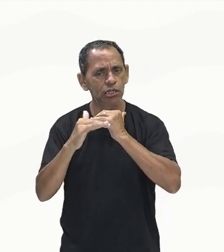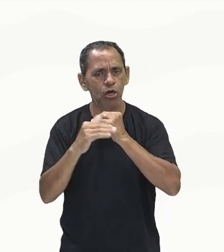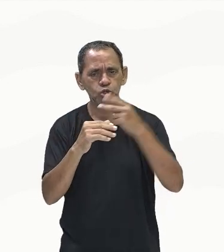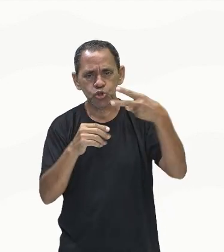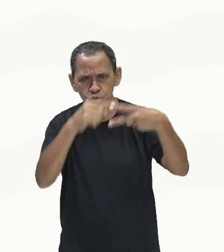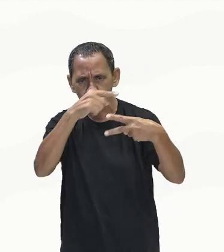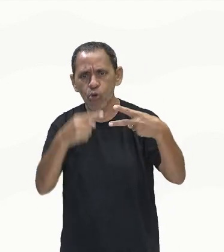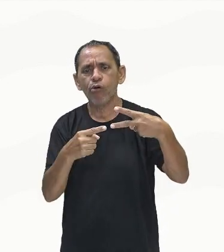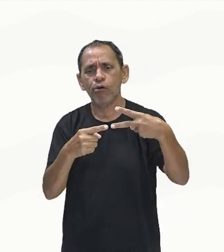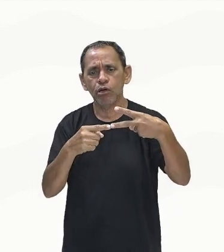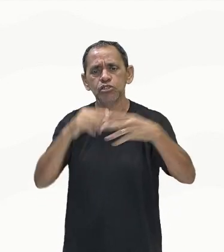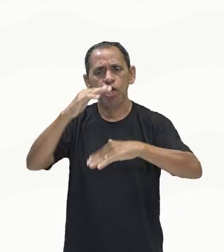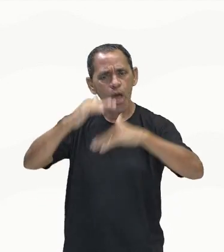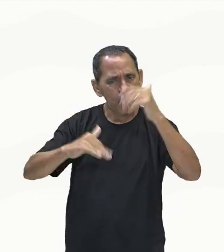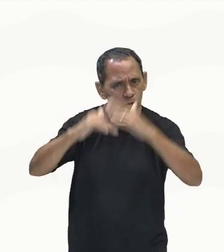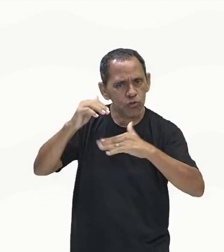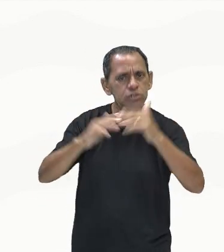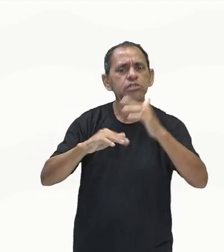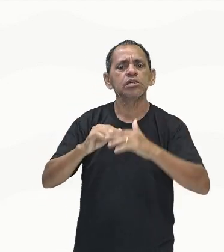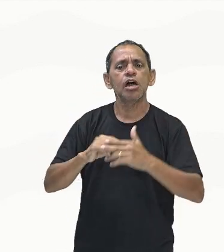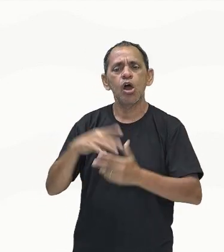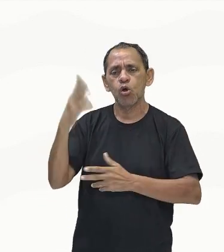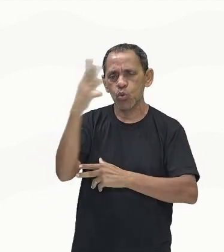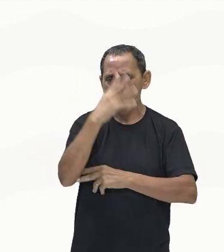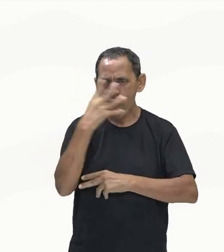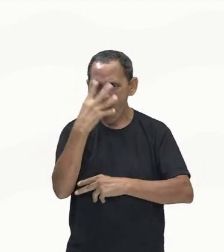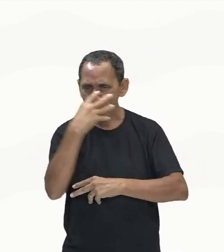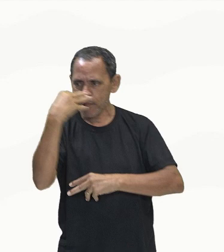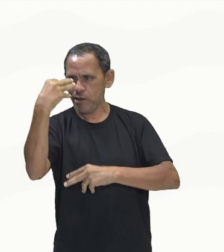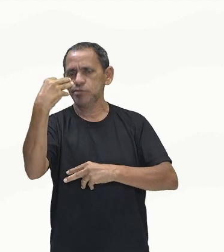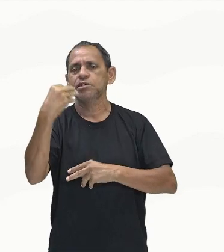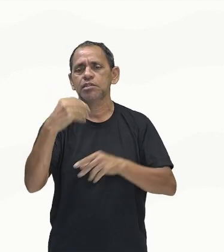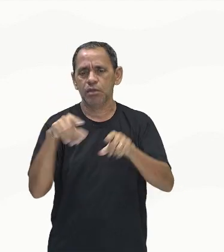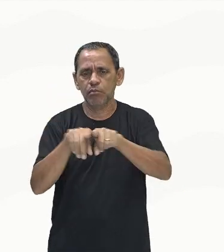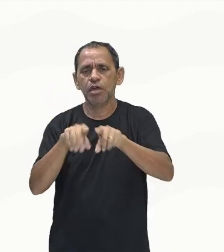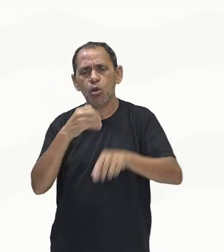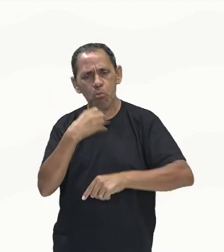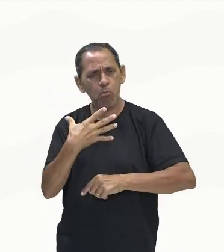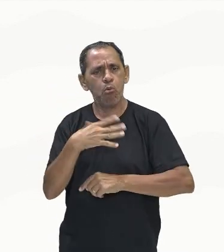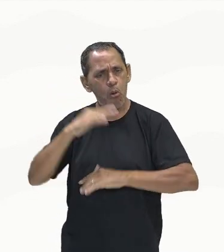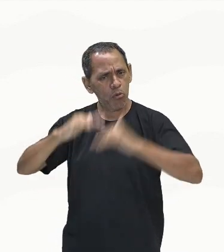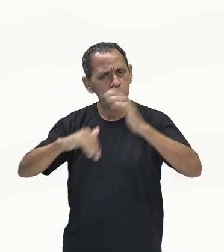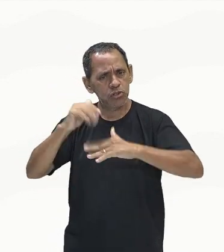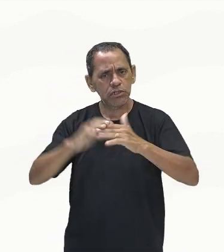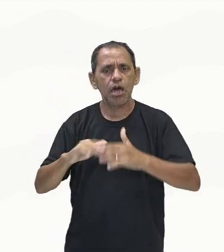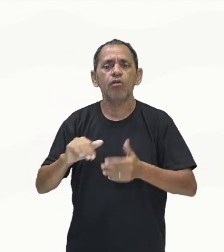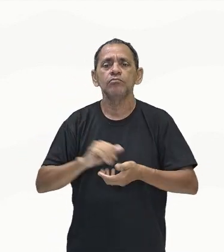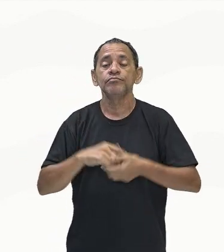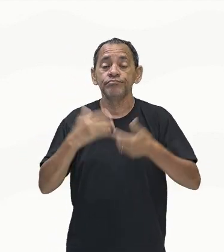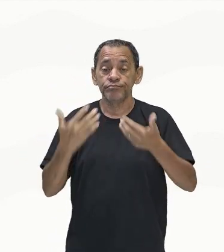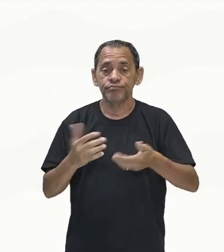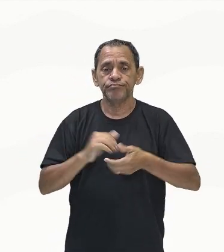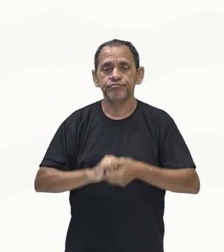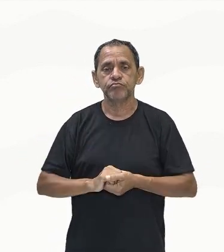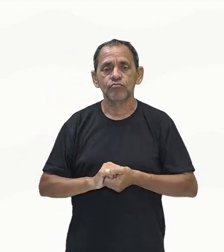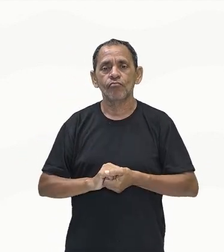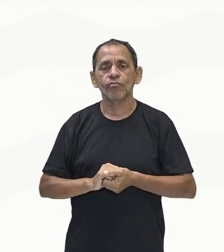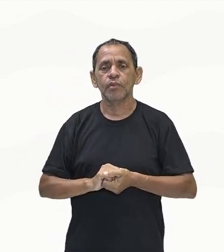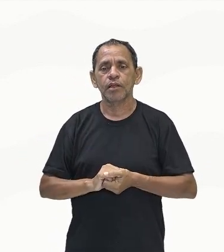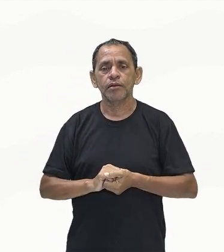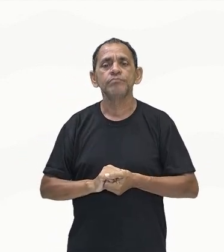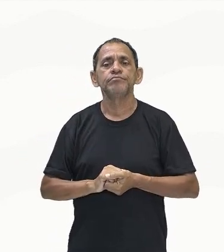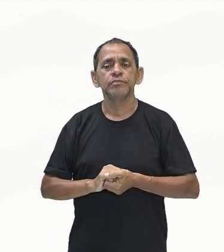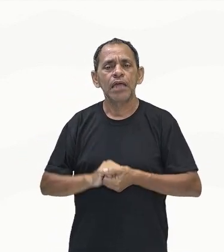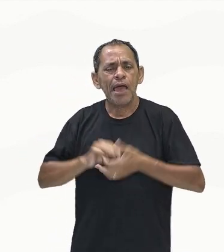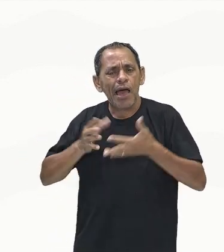tudo certo, né? Eu sou bom nisso, então eu vou ser um bom profissional, por exemplo, né? Quando a gente alia talento